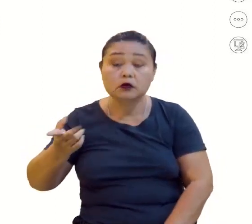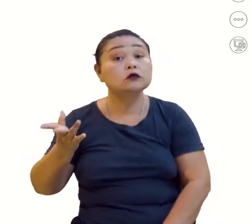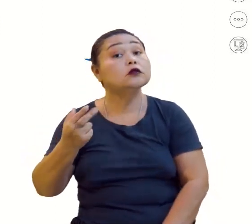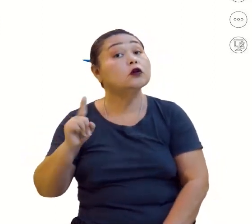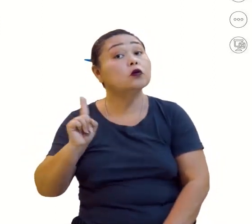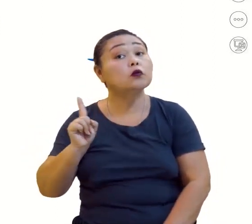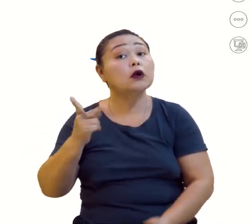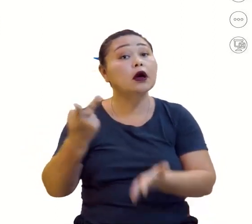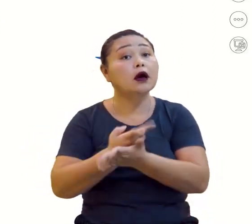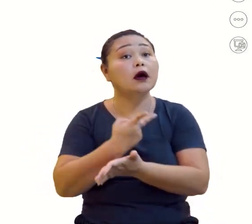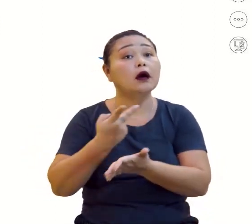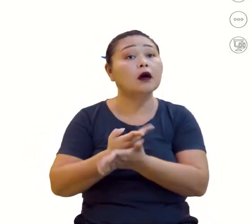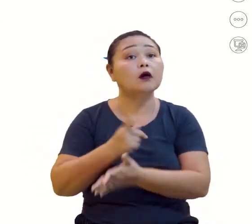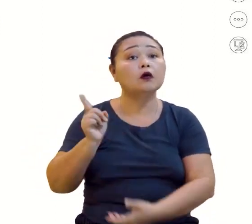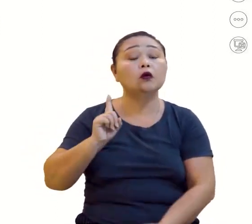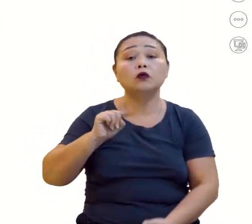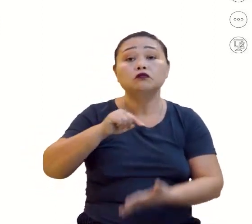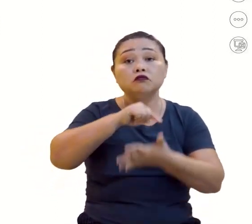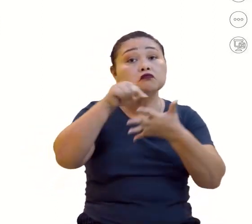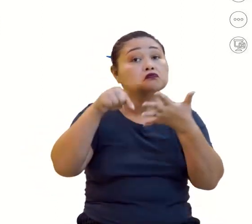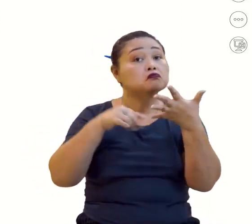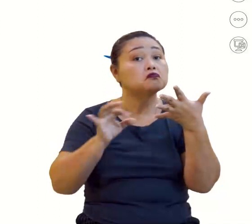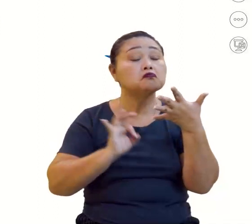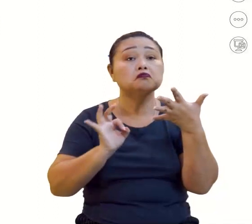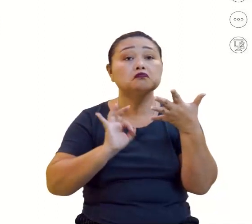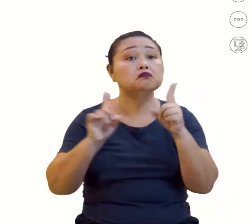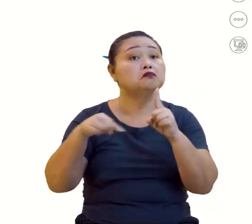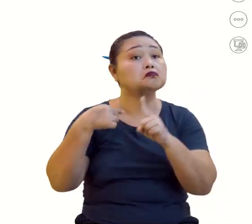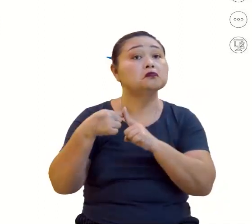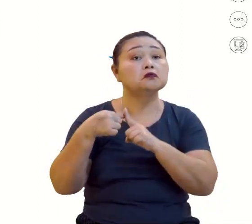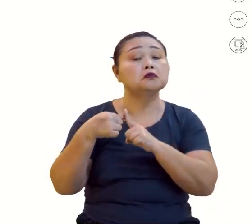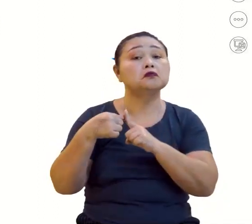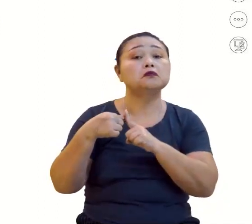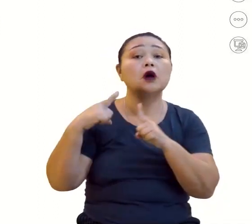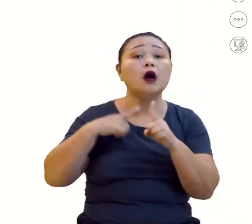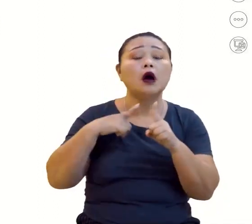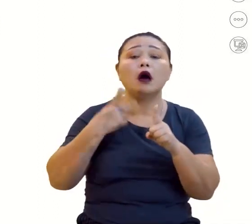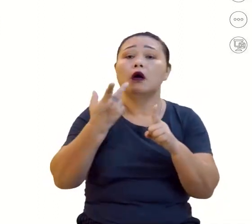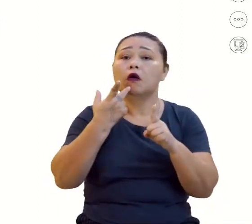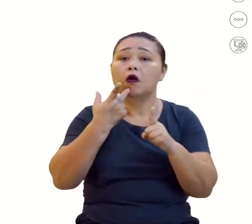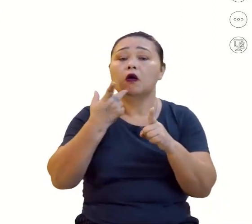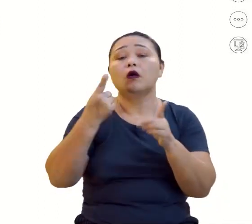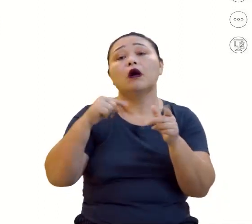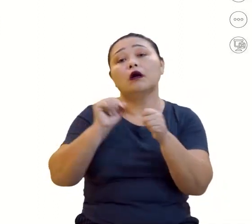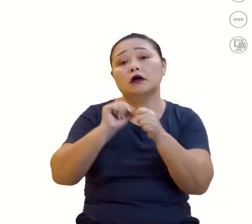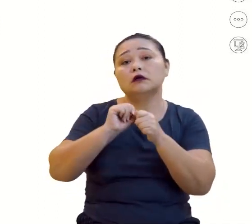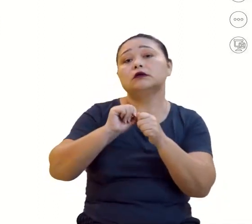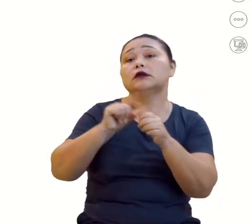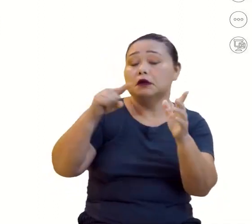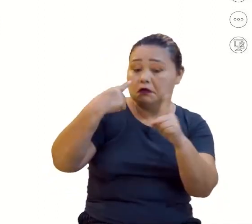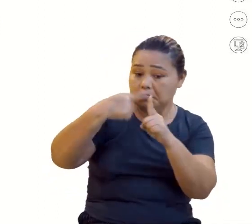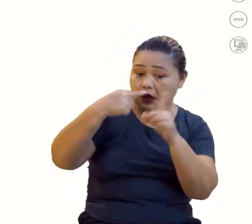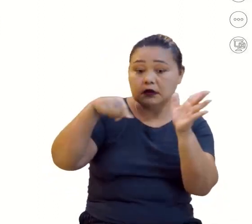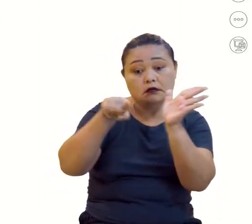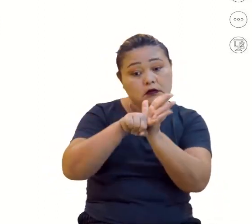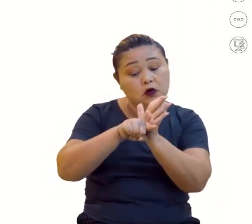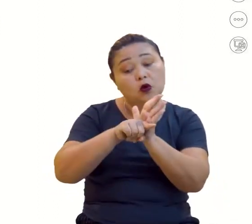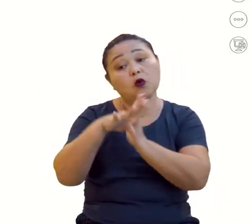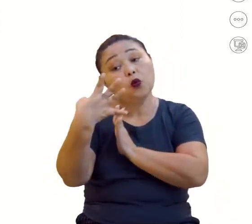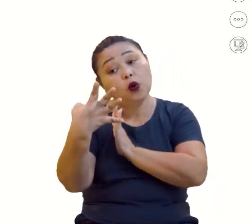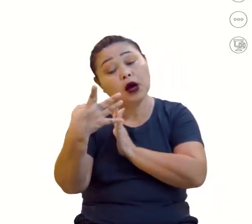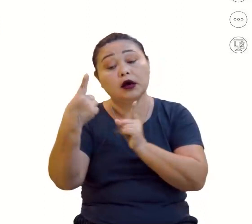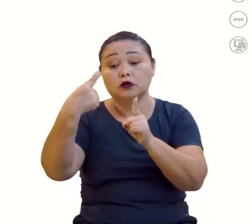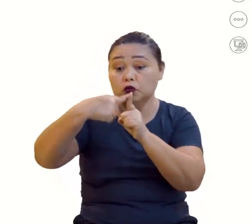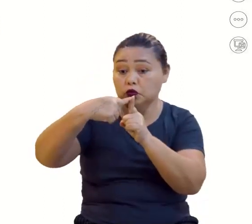Não, porque esse aqui não deu nem as opções, não né? Deu positivo. Do positivo. Se ele tivesse falado menos 4 e o 4, aí você poderia ficar aí um pouco